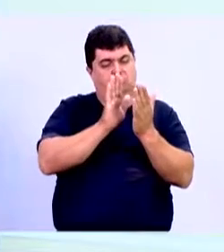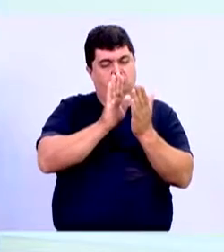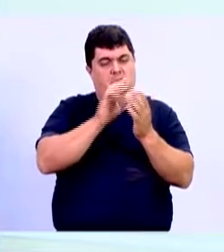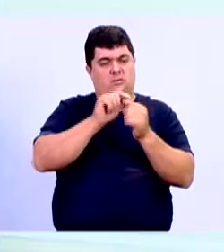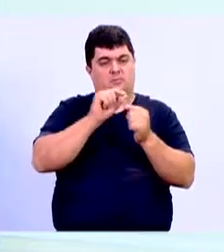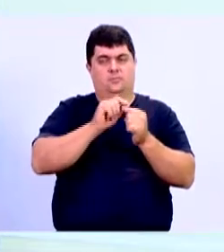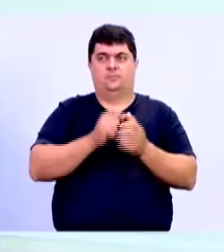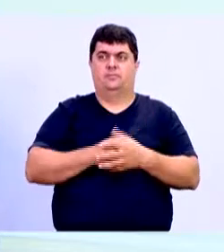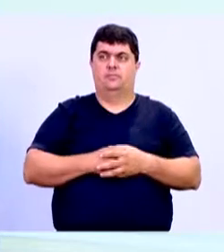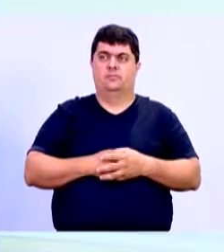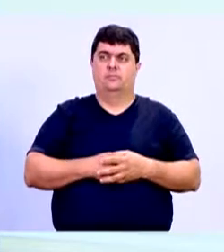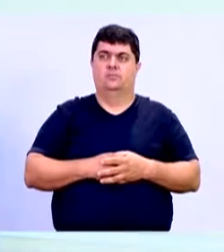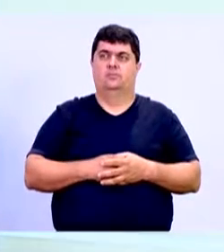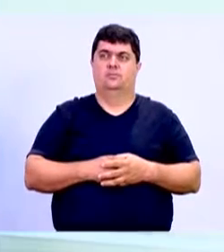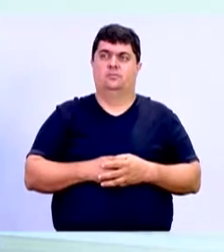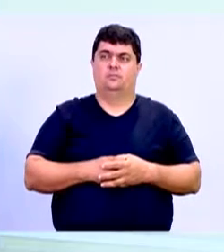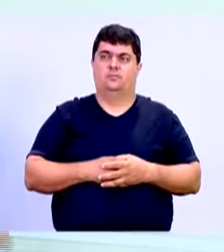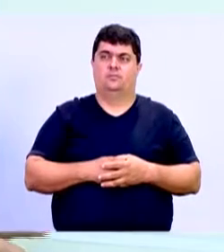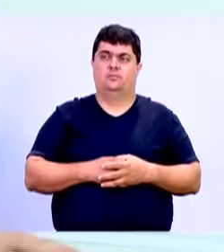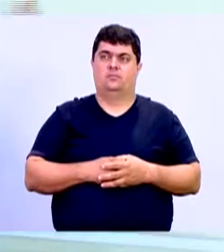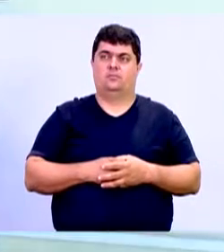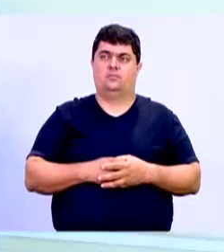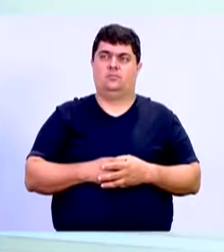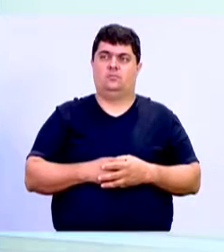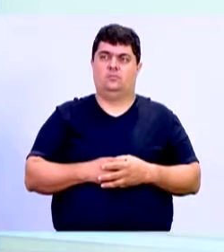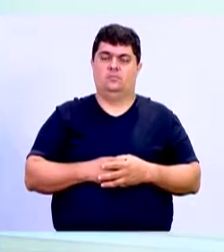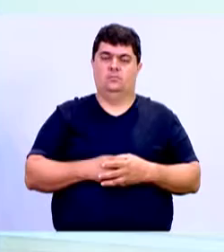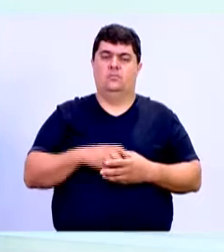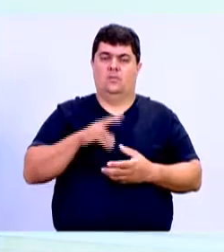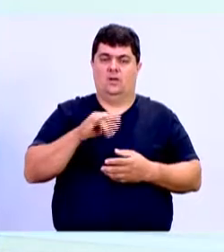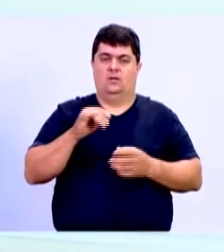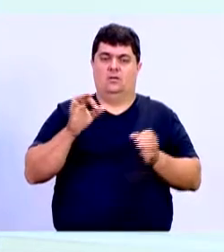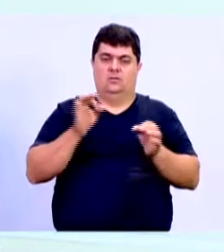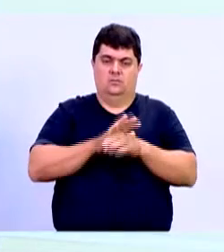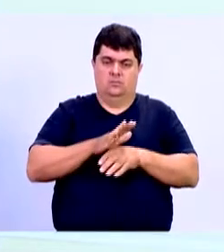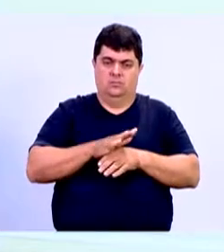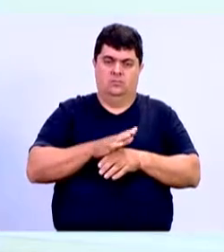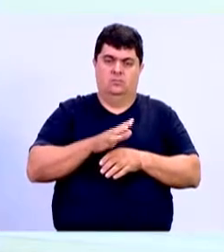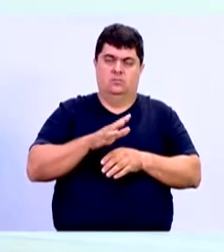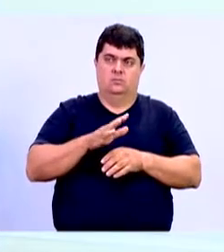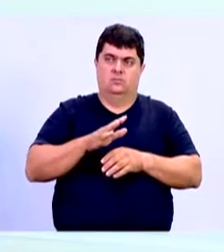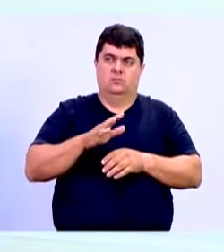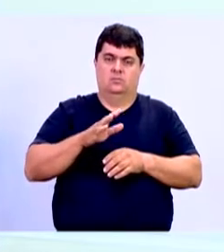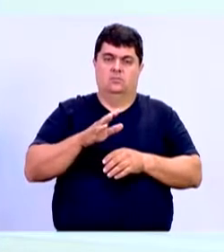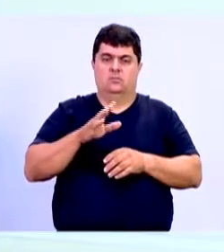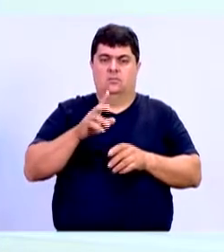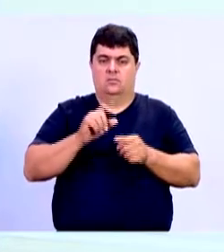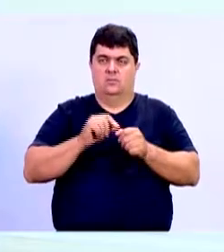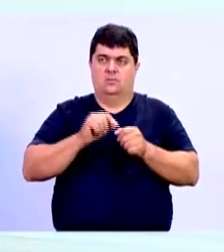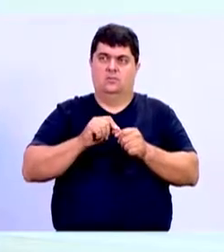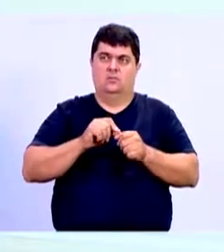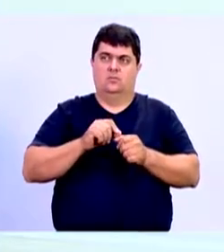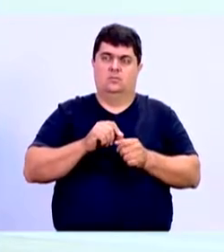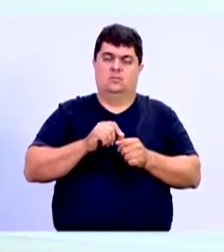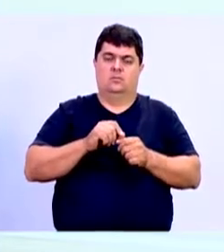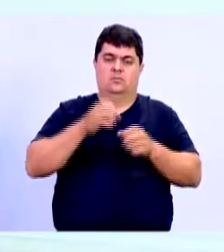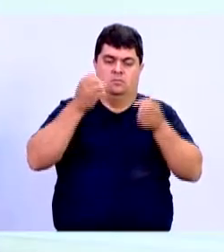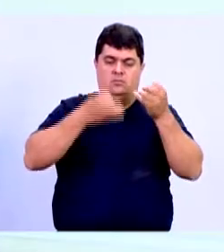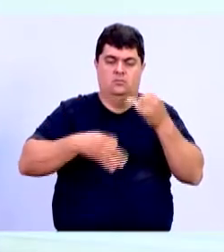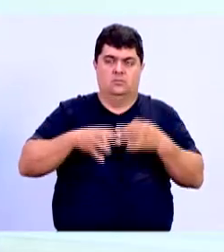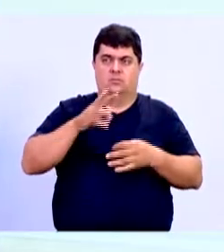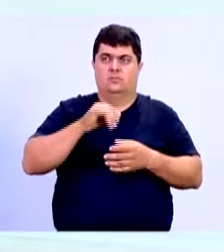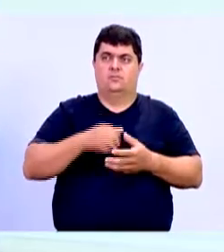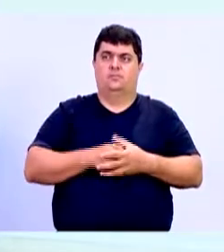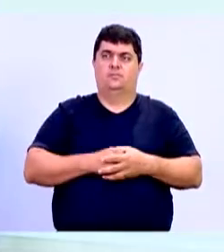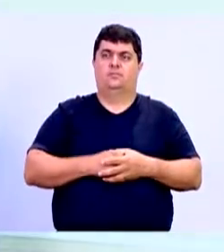situação. E aí, resolvido, vai passar então para a central e a central então vai fazer o comentário como eu havia falado,